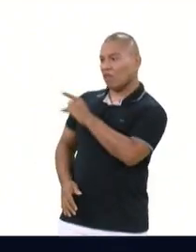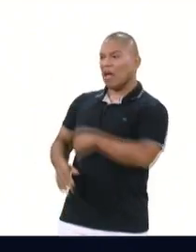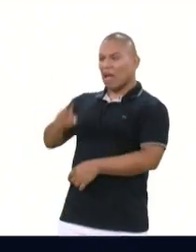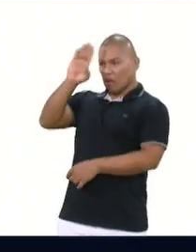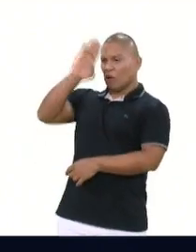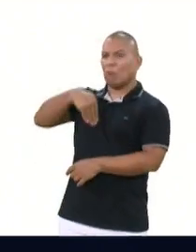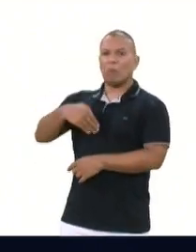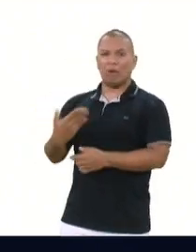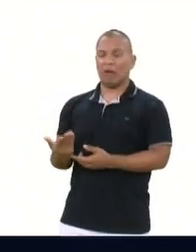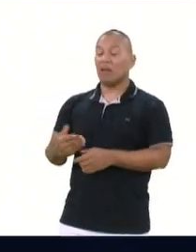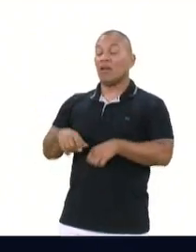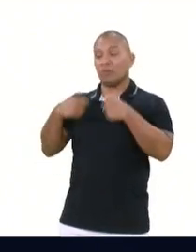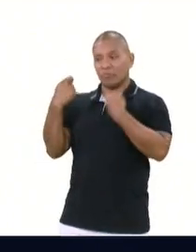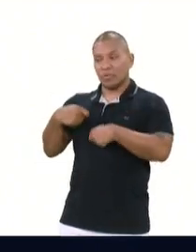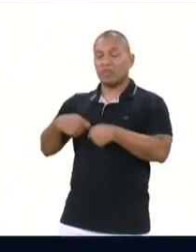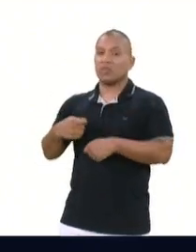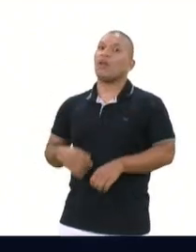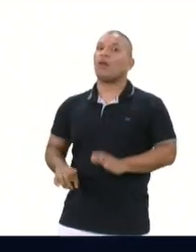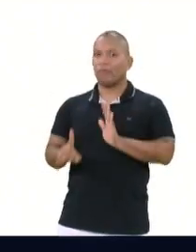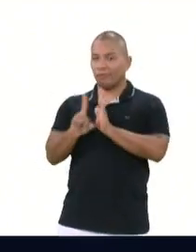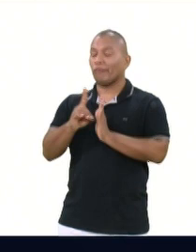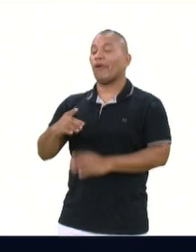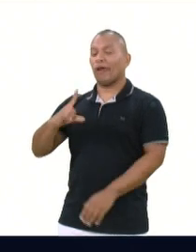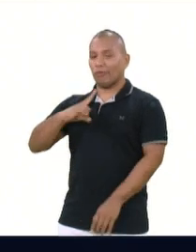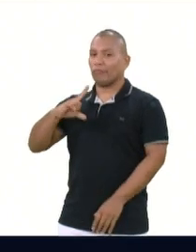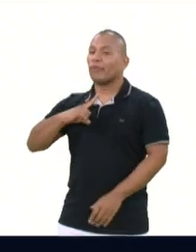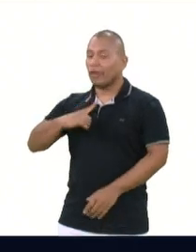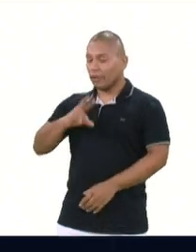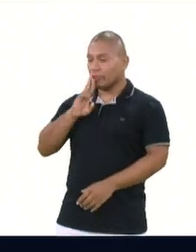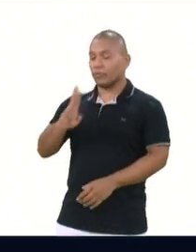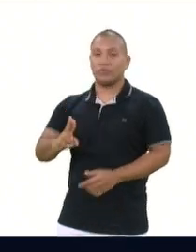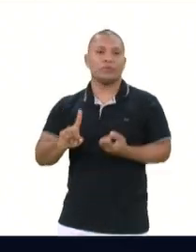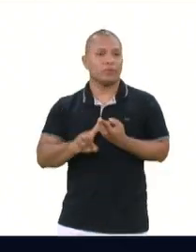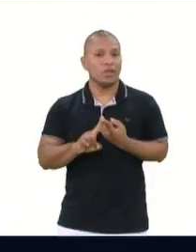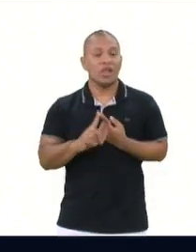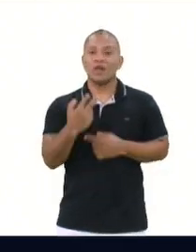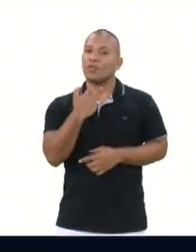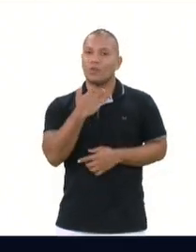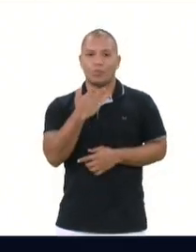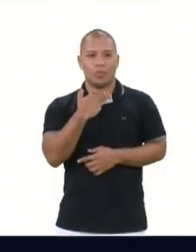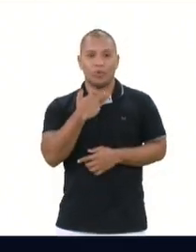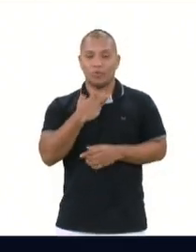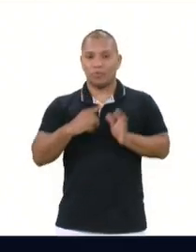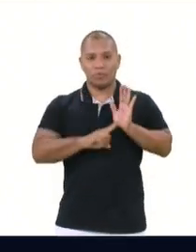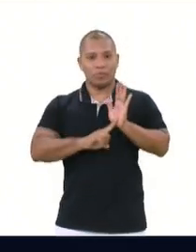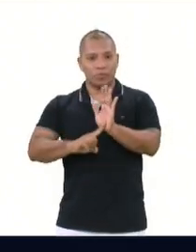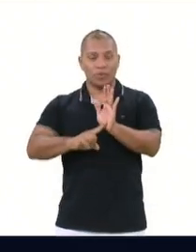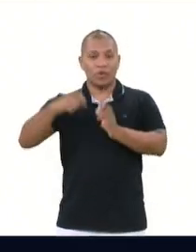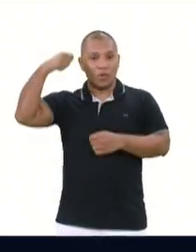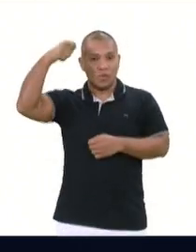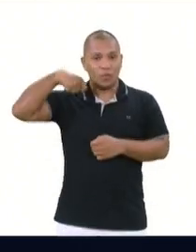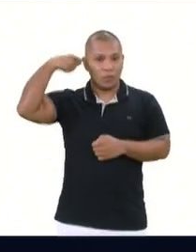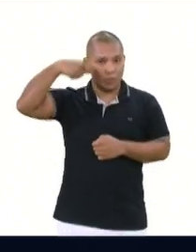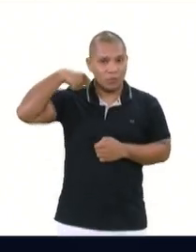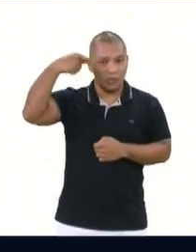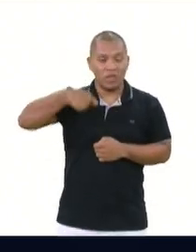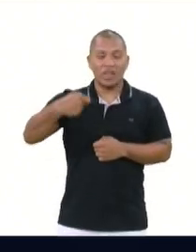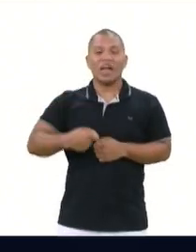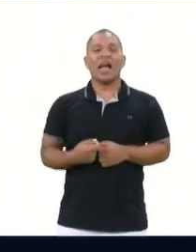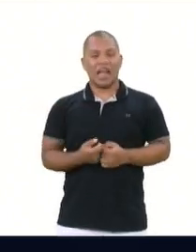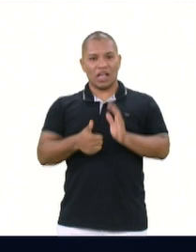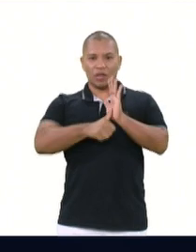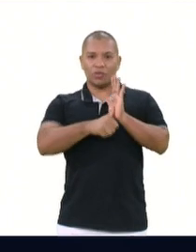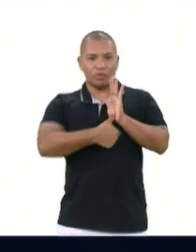poderá conceder 1 minuto de direito de resposta. Os candidatos não poderão exibir para as câmeras objetos,